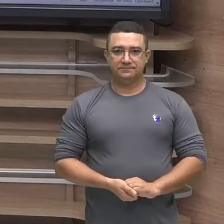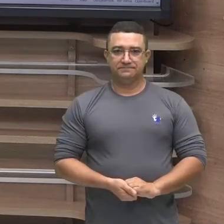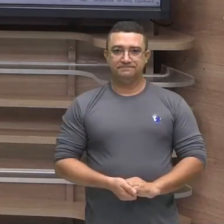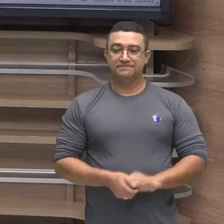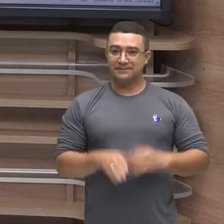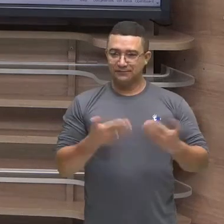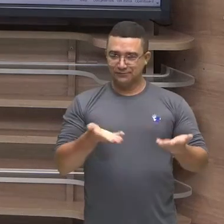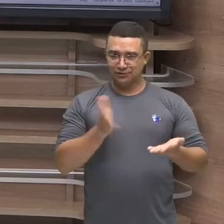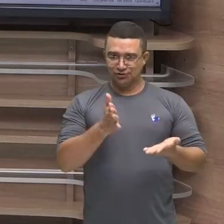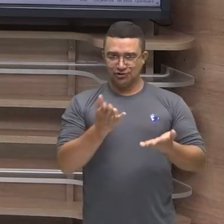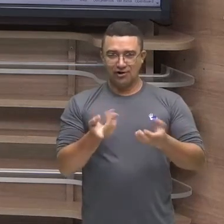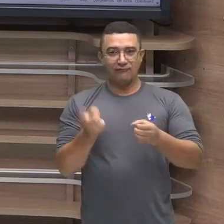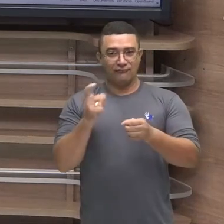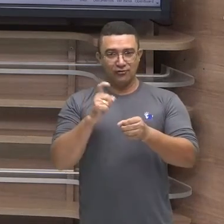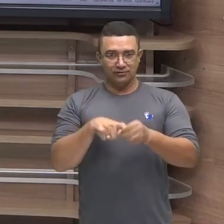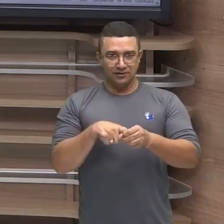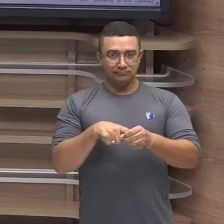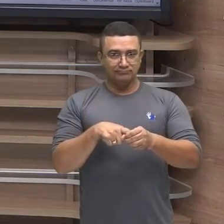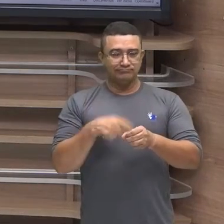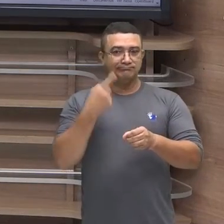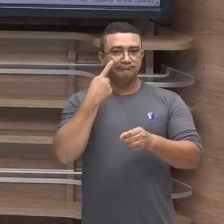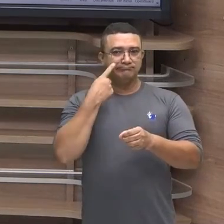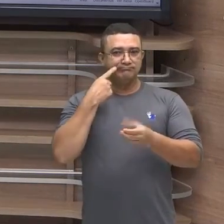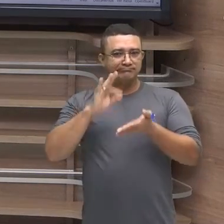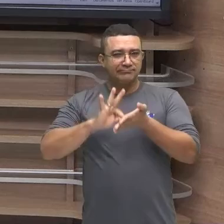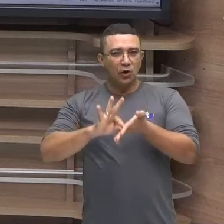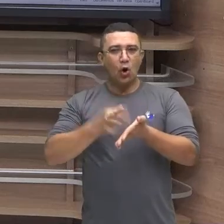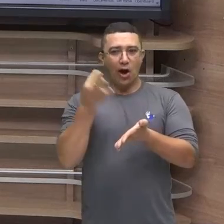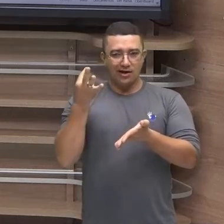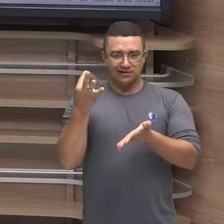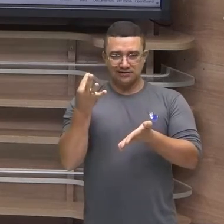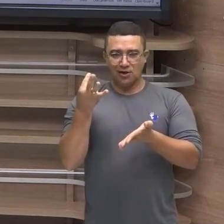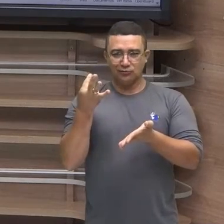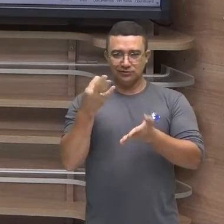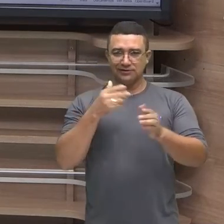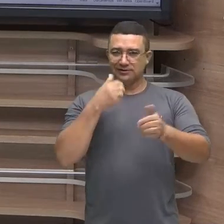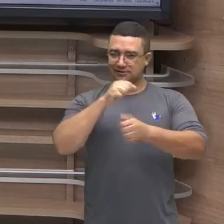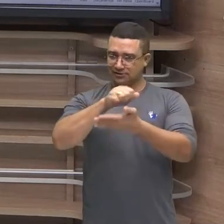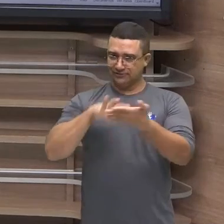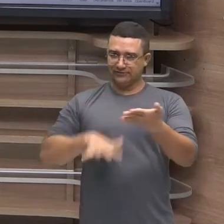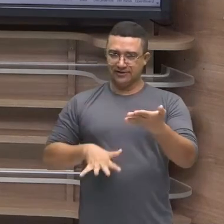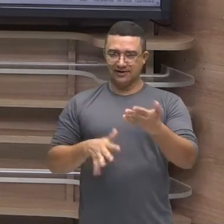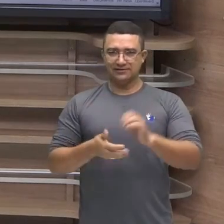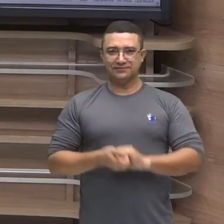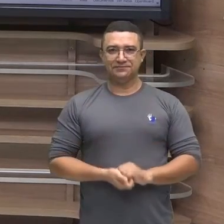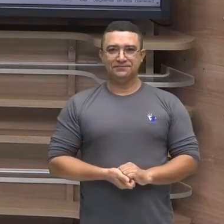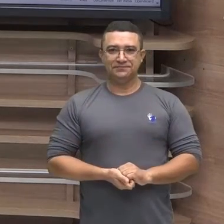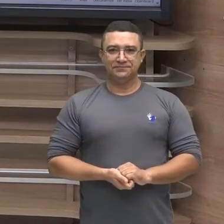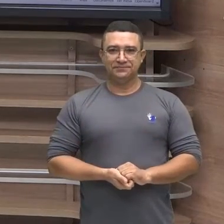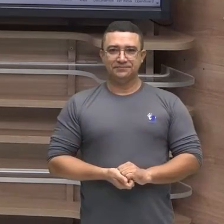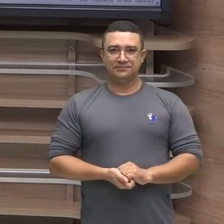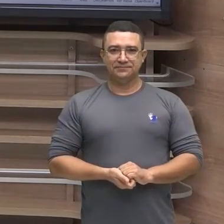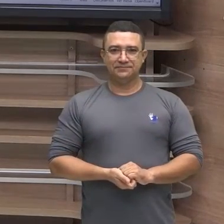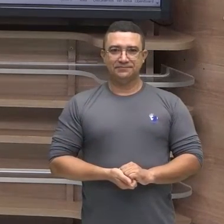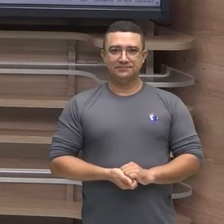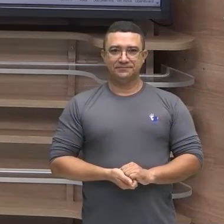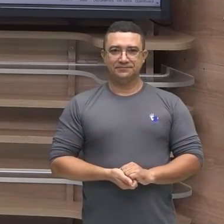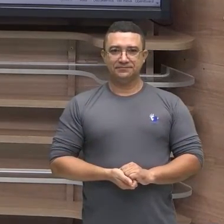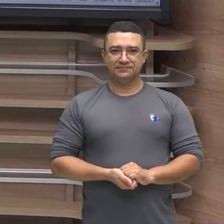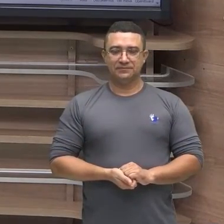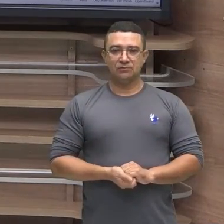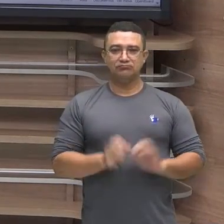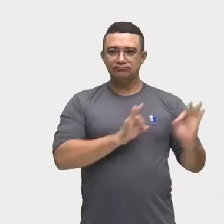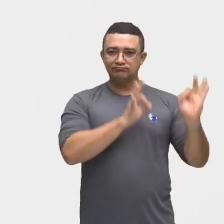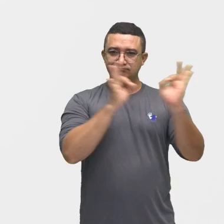Muito bem, estou de volta agora para a gente fazer aí a correção da nossa dinâmica local interativa, né? Então vamos aí